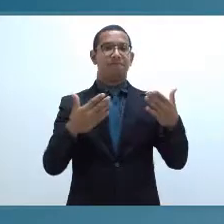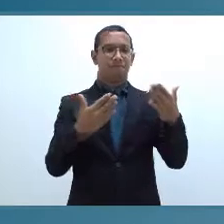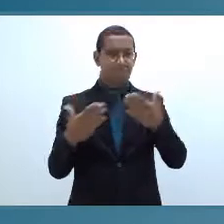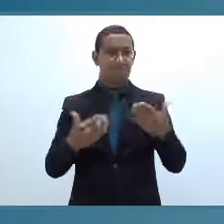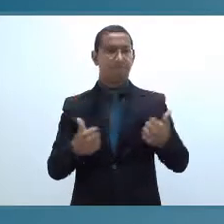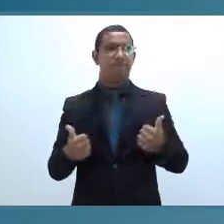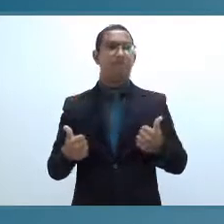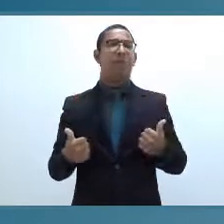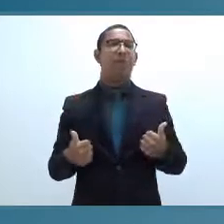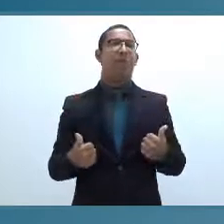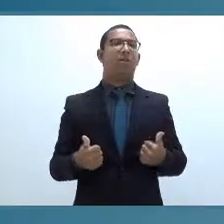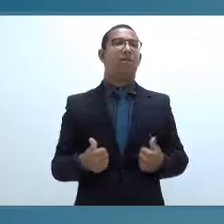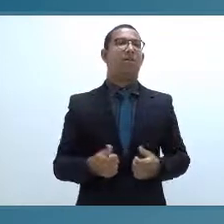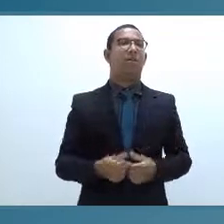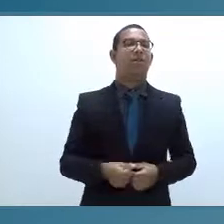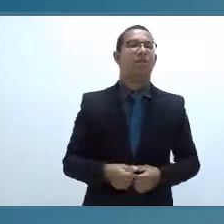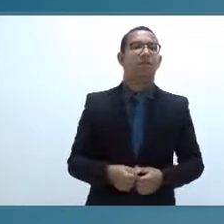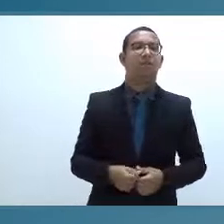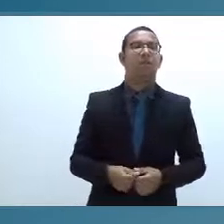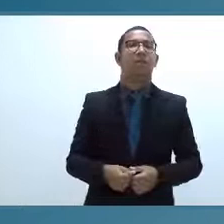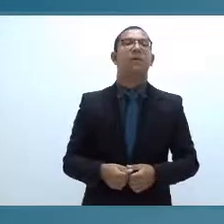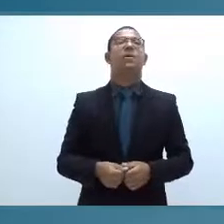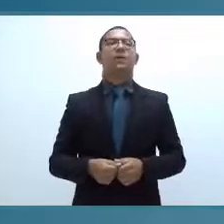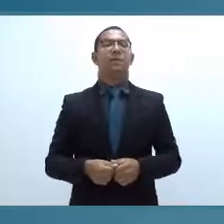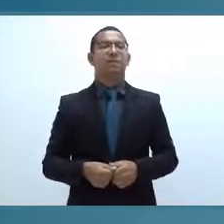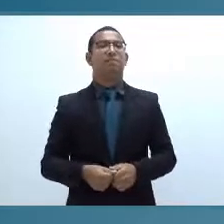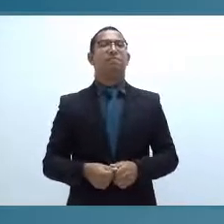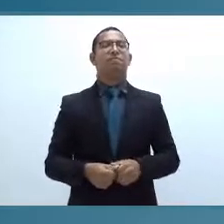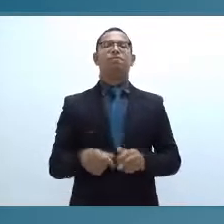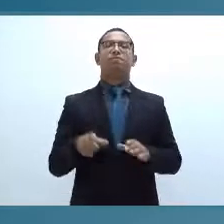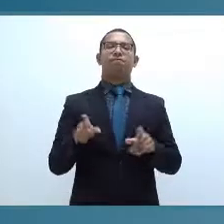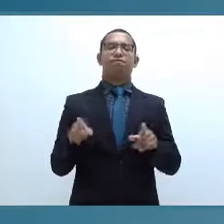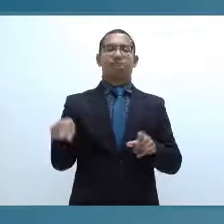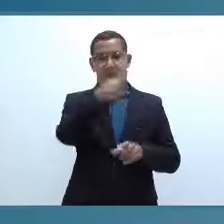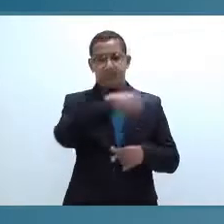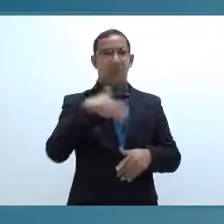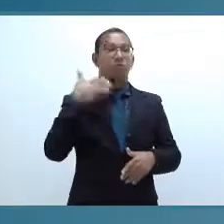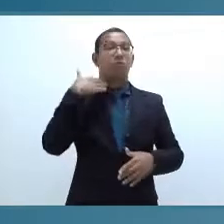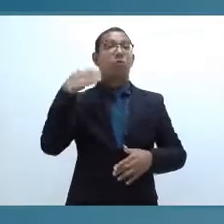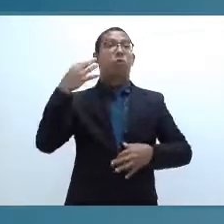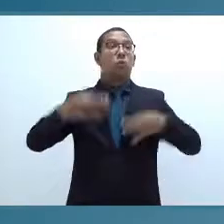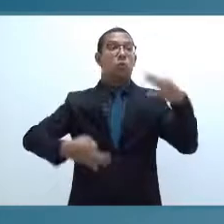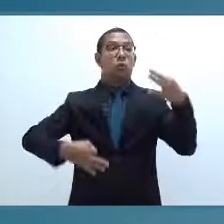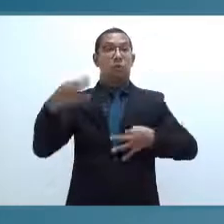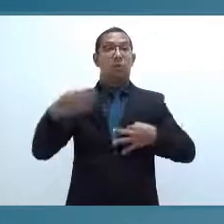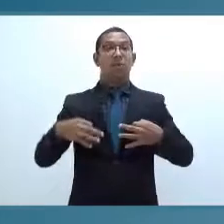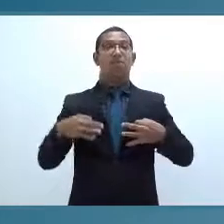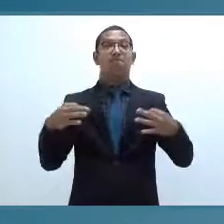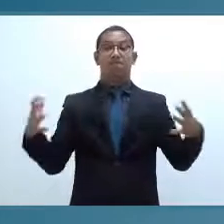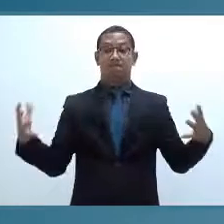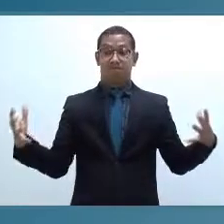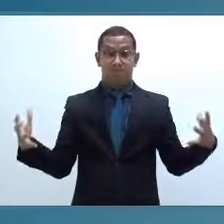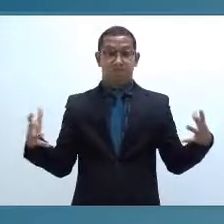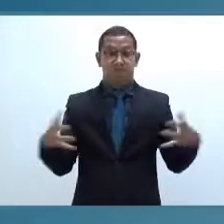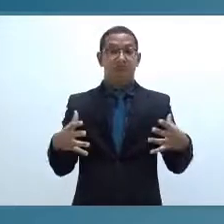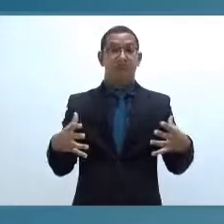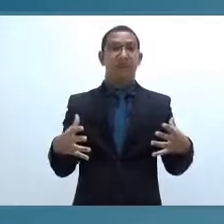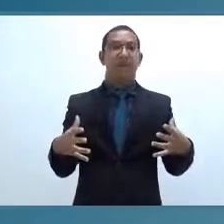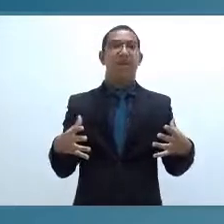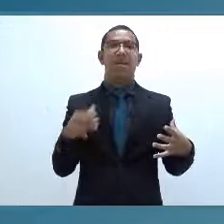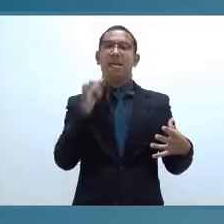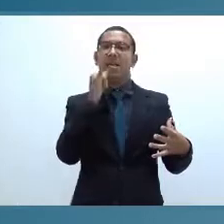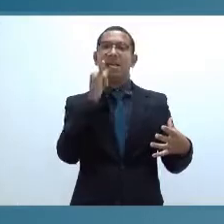diante da normativa constitucional, do livro constitucional, o dever do magistrado de decidir na